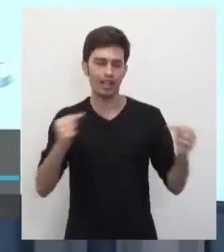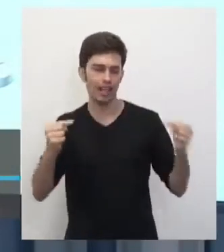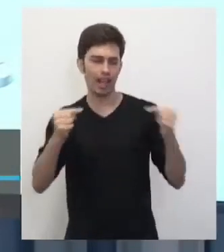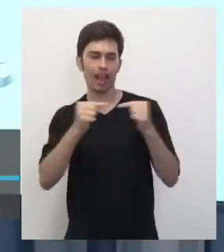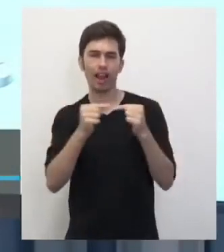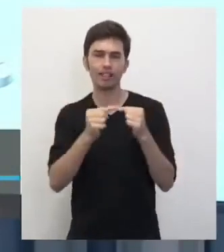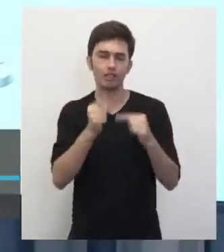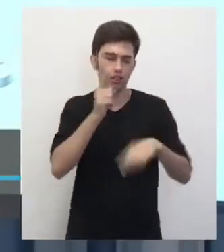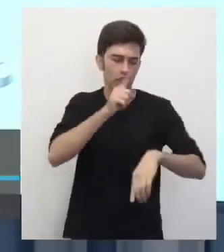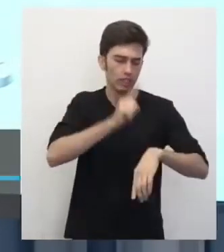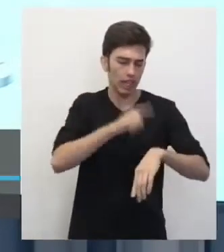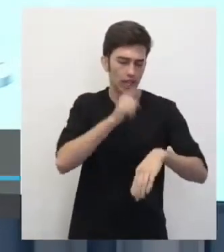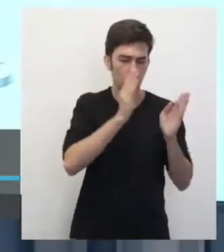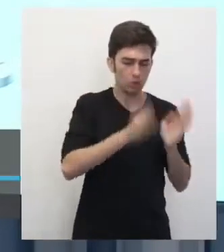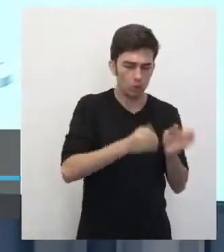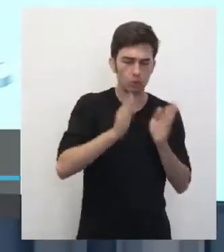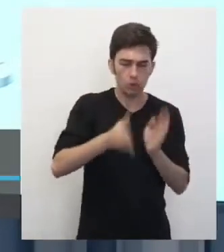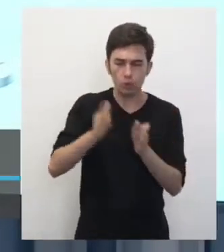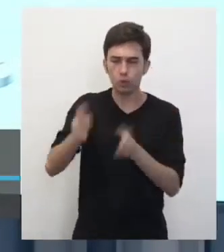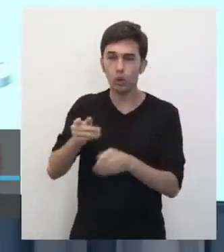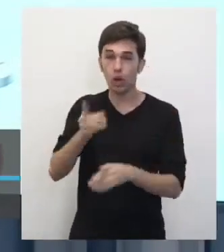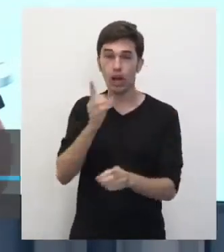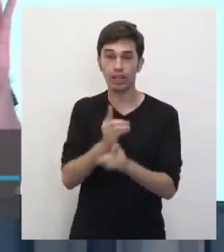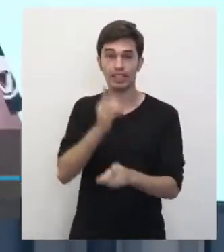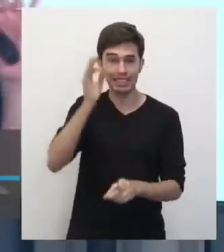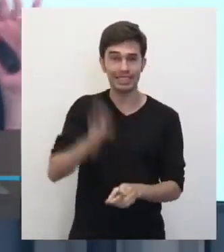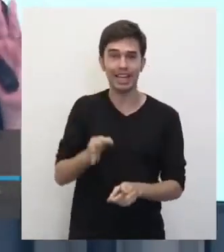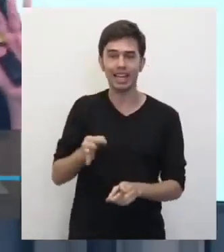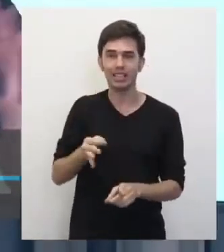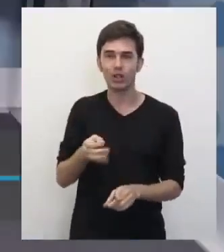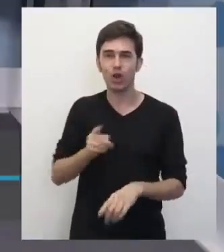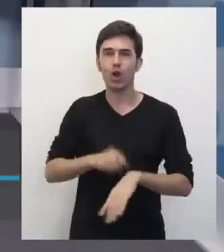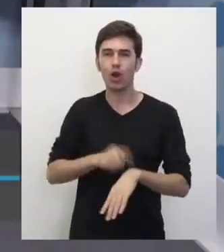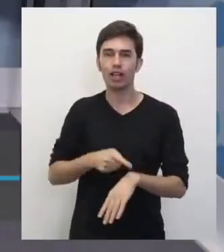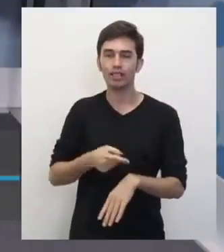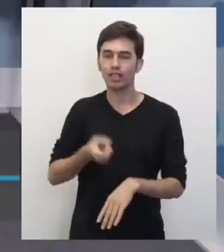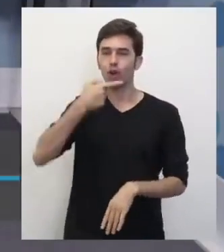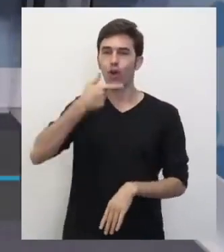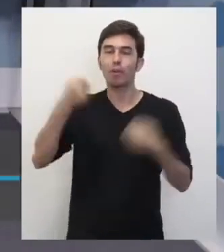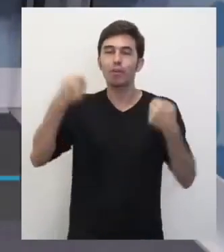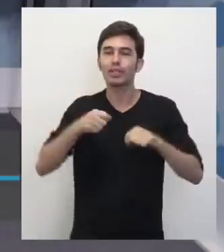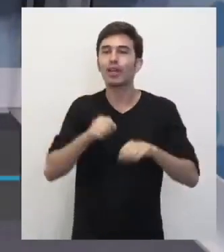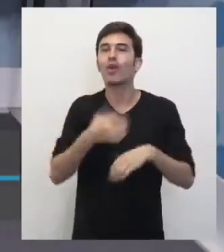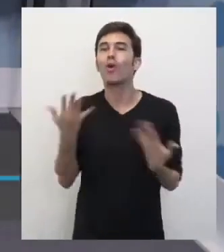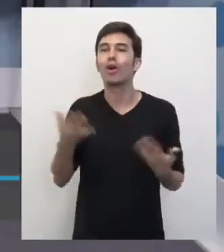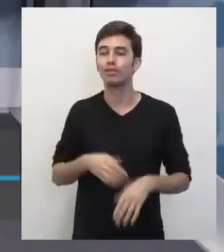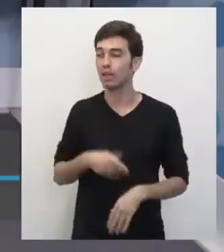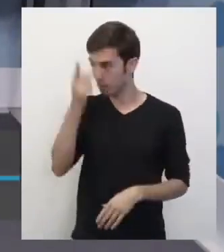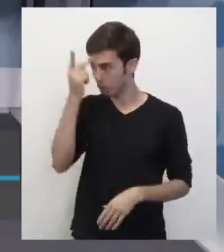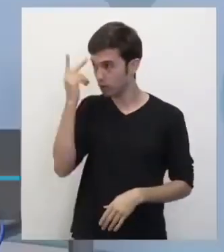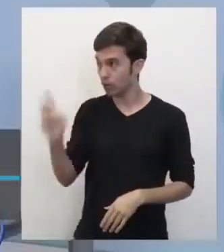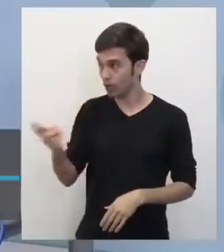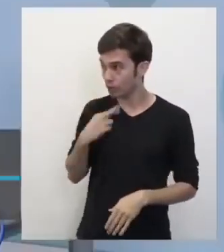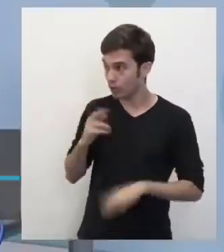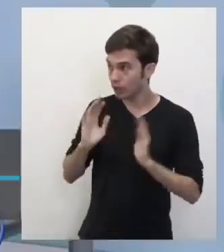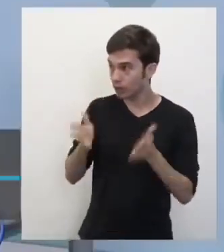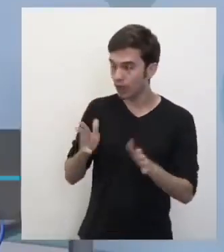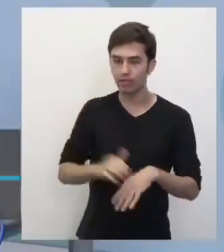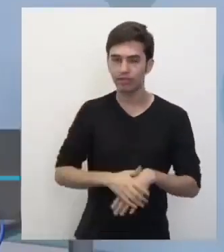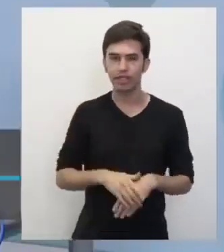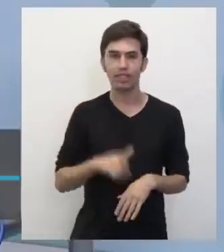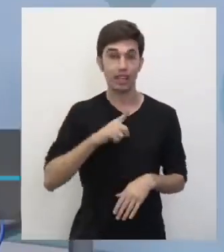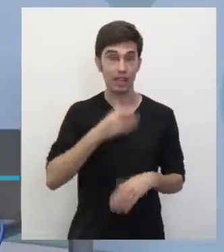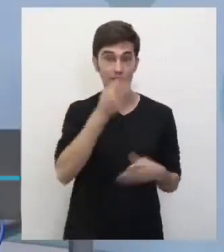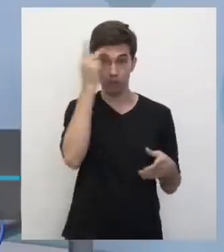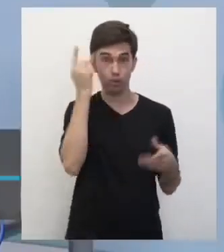tempo ela toma aí, no caso, esse remédio. Legal. Tem alguém no chat comentando, falando aí, Osmar? Temos bastante